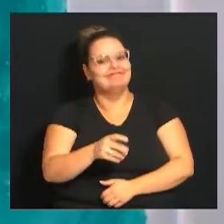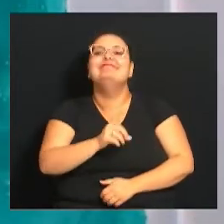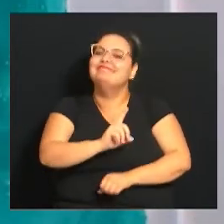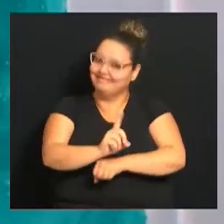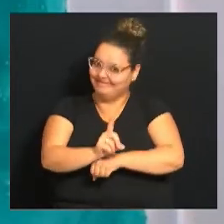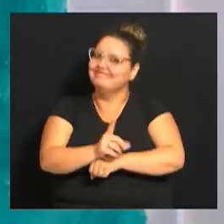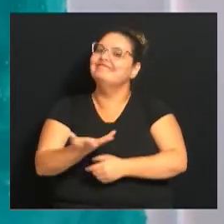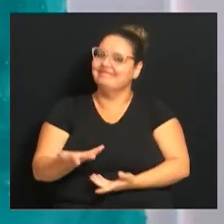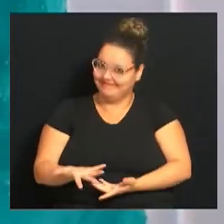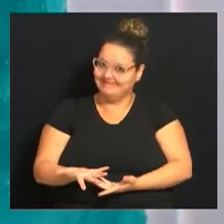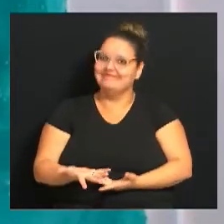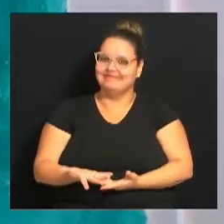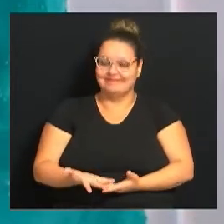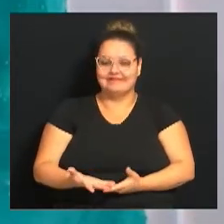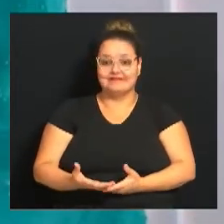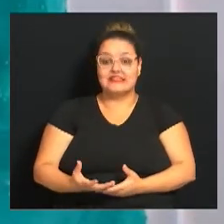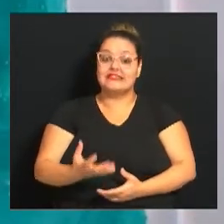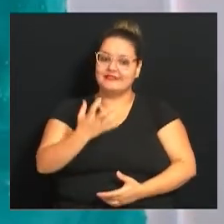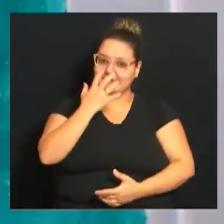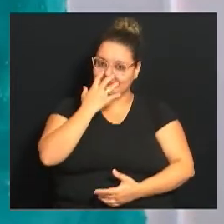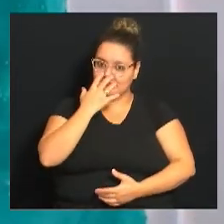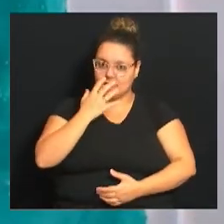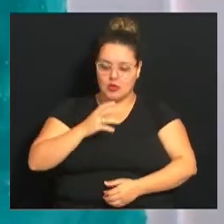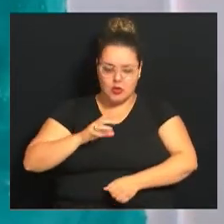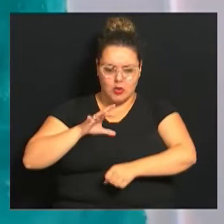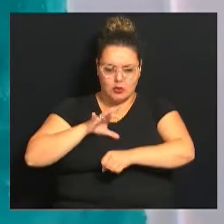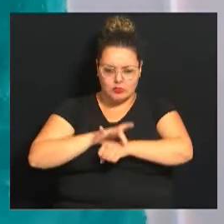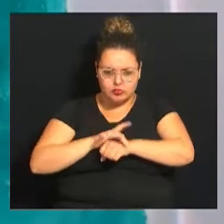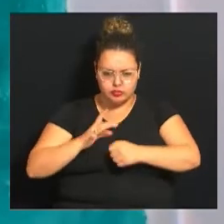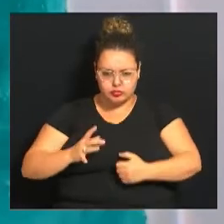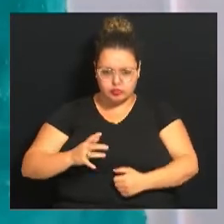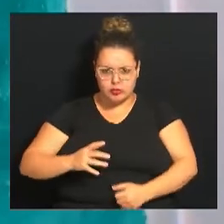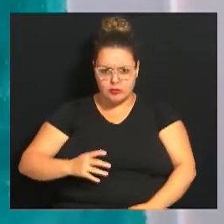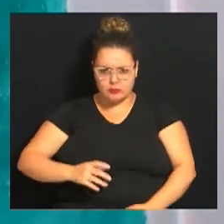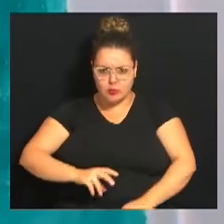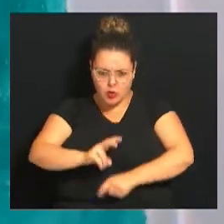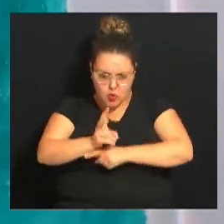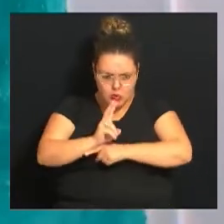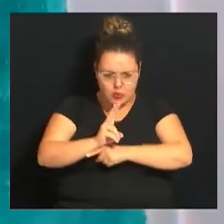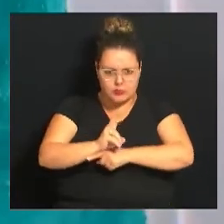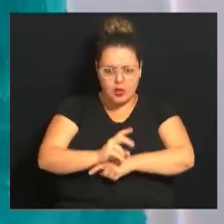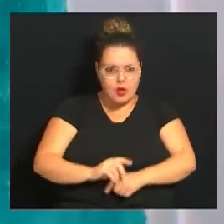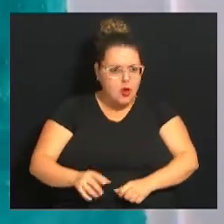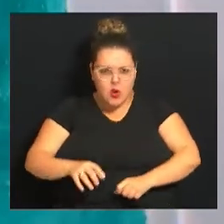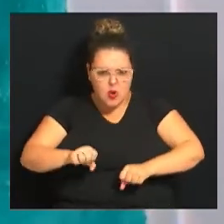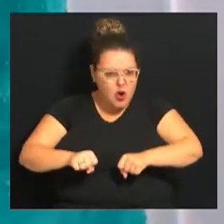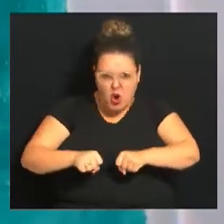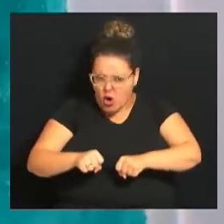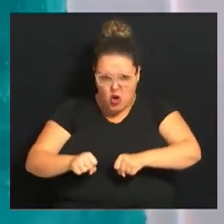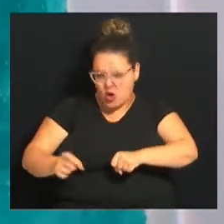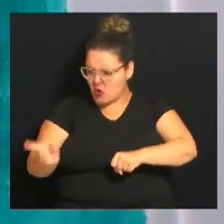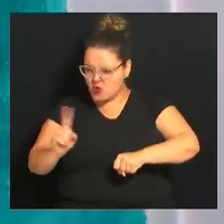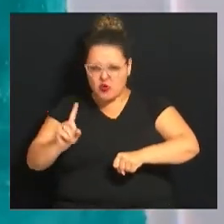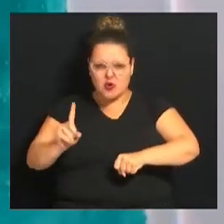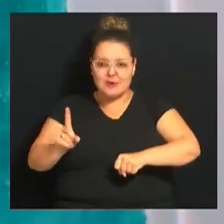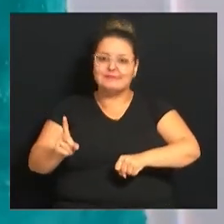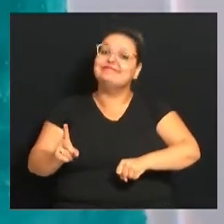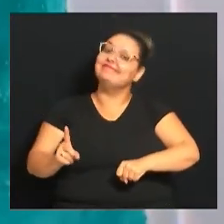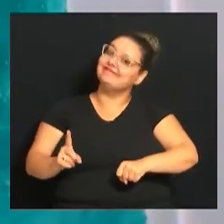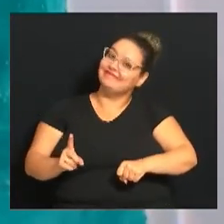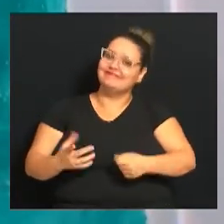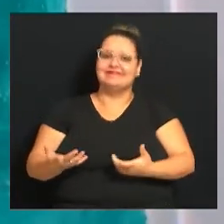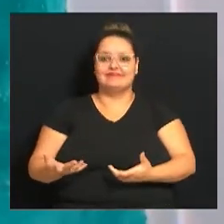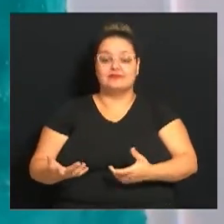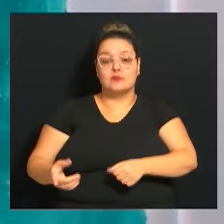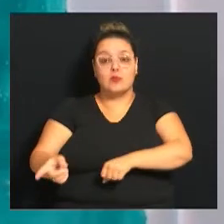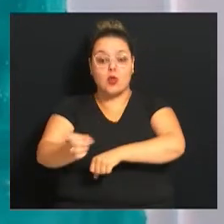de trabalhar com cães de guarda e segurança. E o cachorro, quando está grudado ali na roupa, ele está lá balançando o rabinho, felizão. Quando a gente fala em balanço de